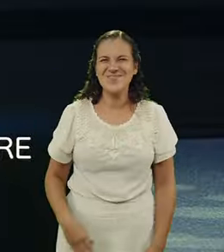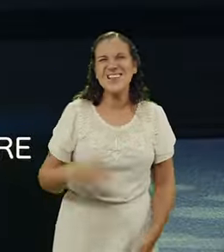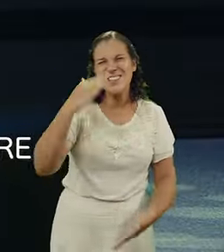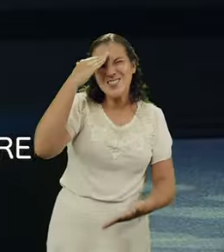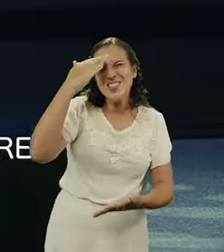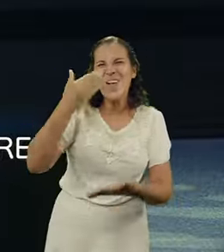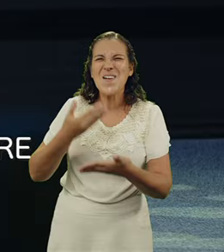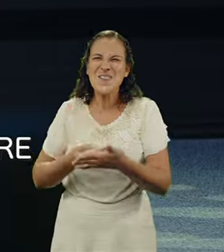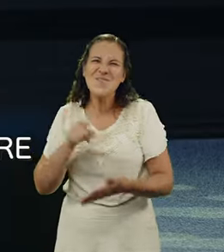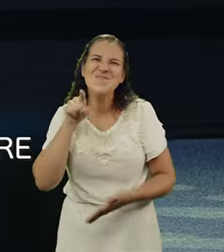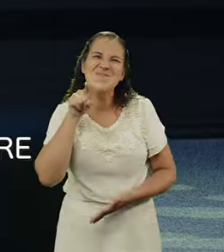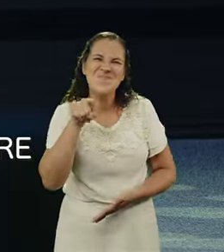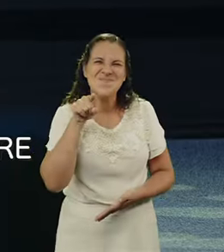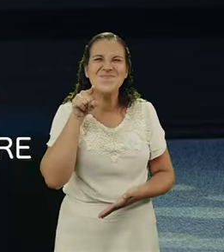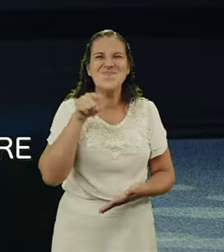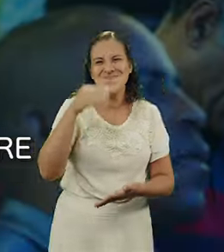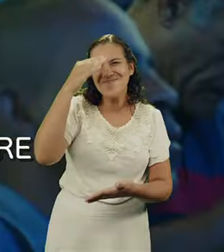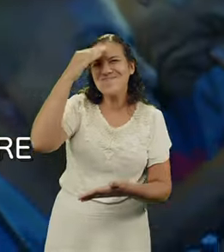ter